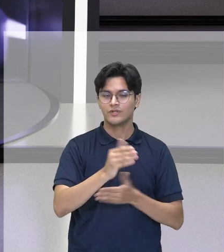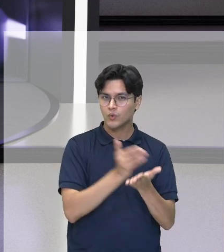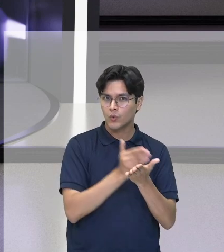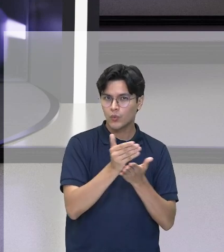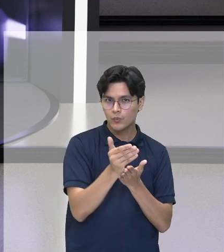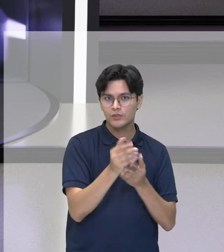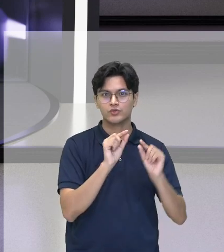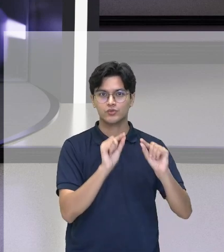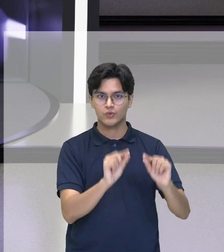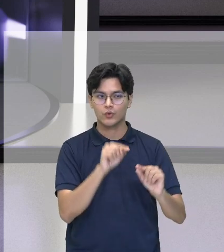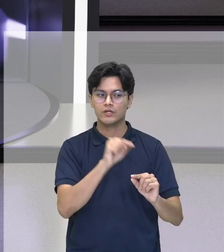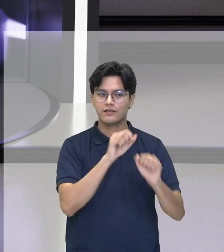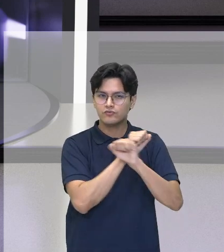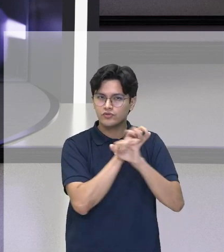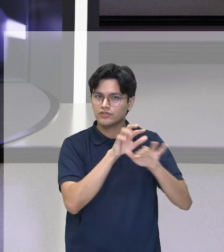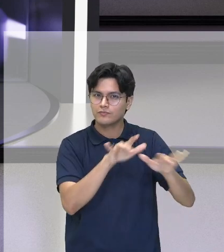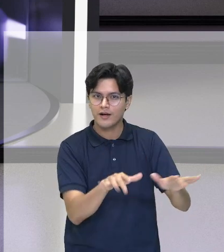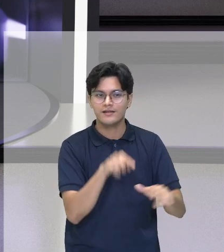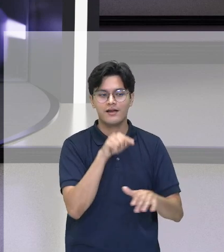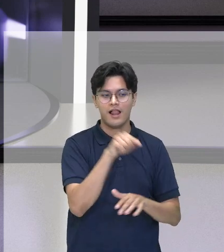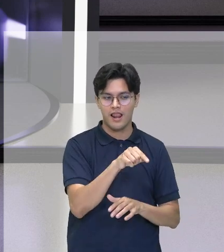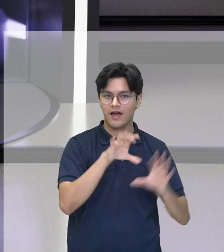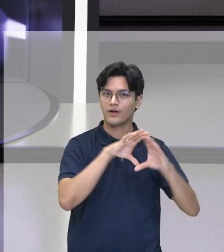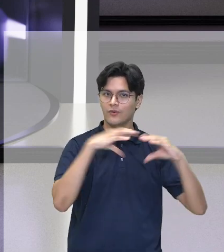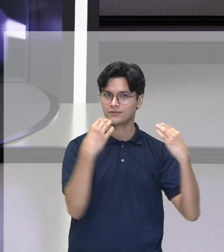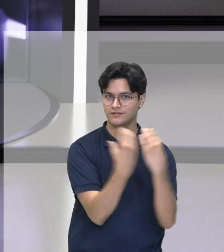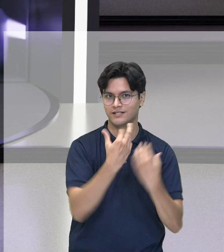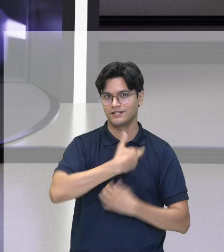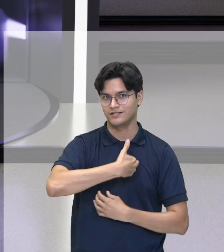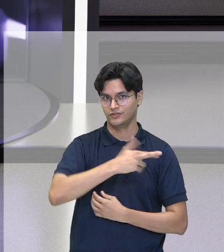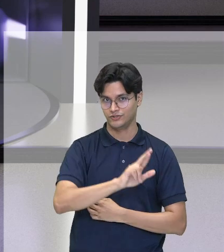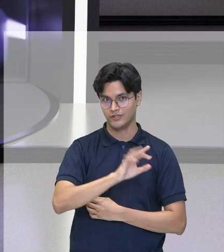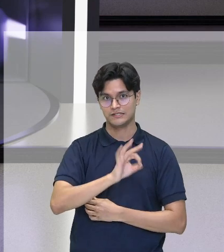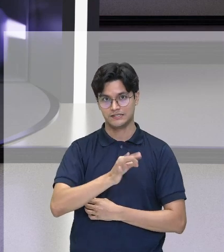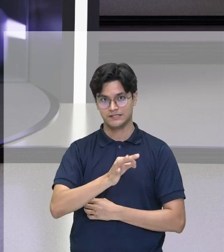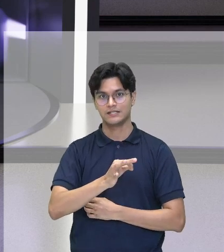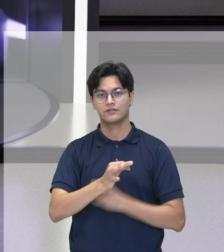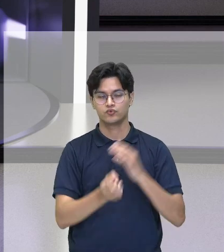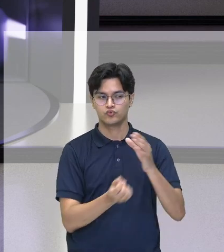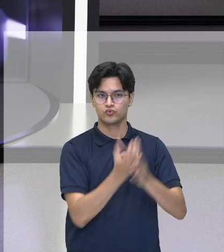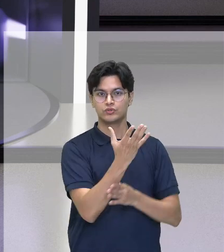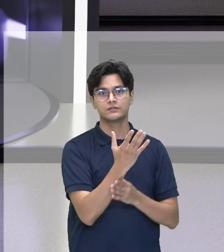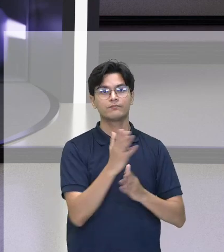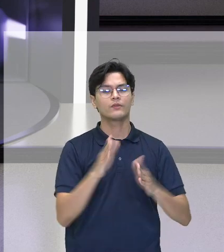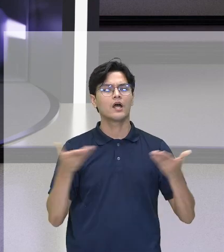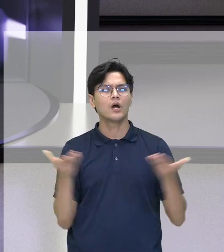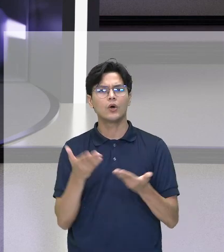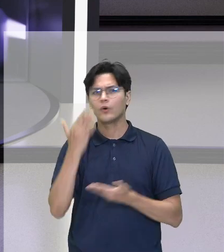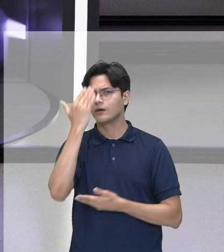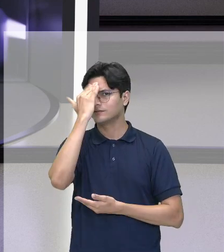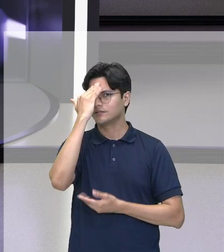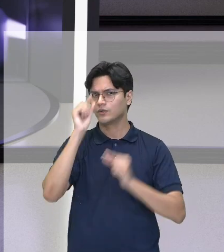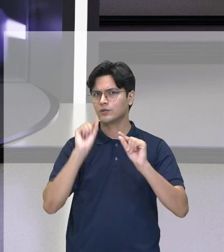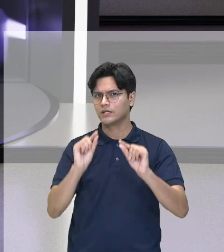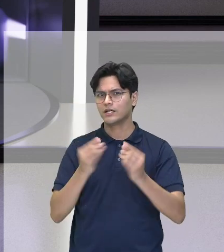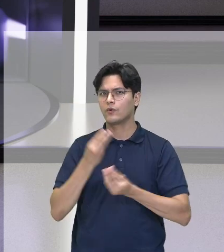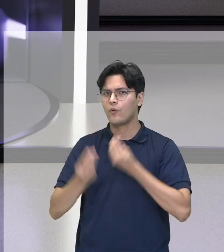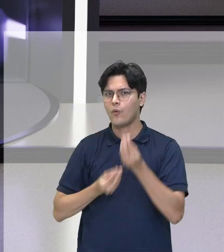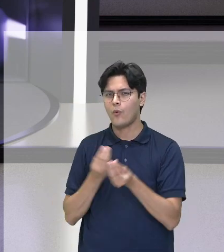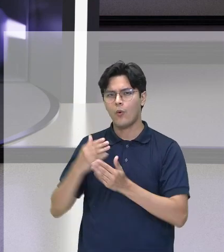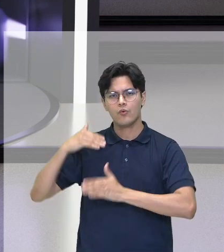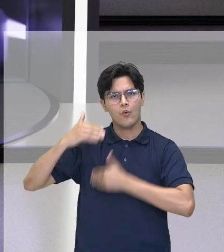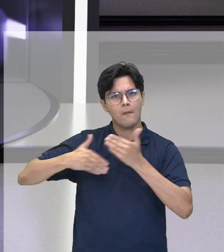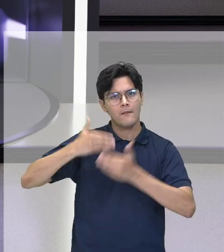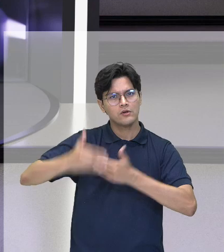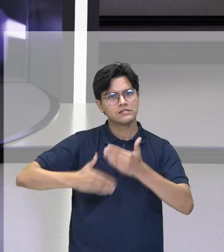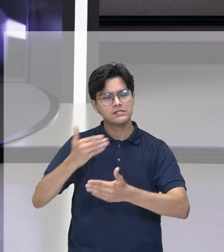determinada comunidade religiosa. E vamos entender que esse processo da